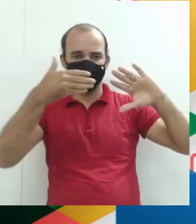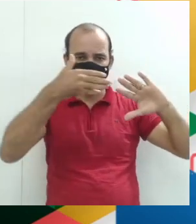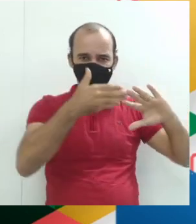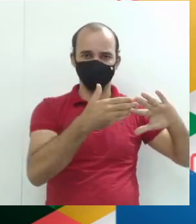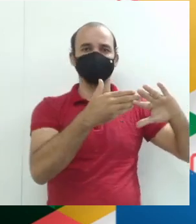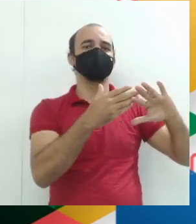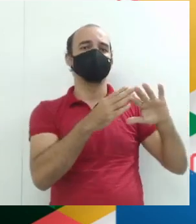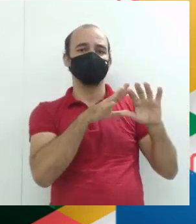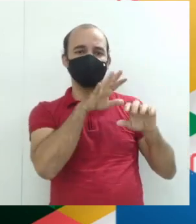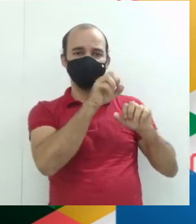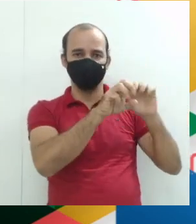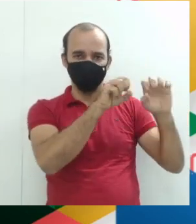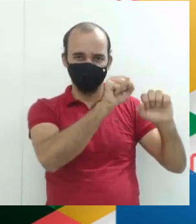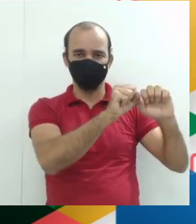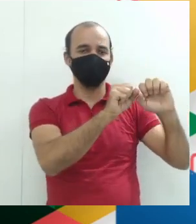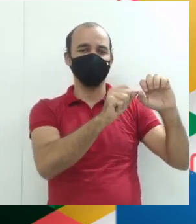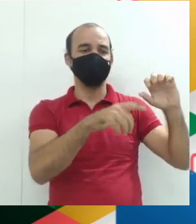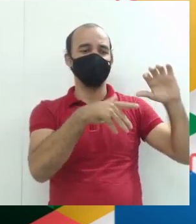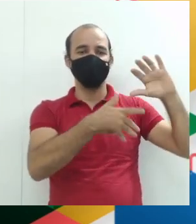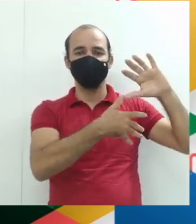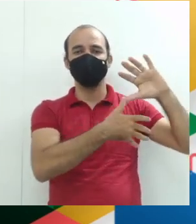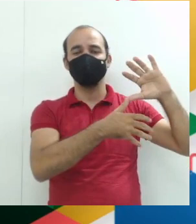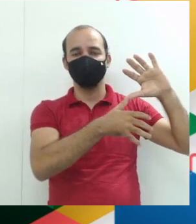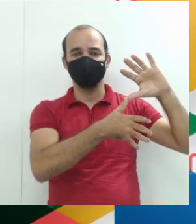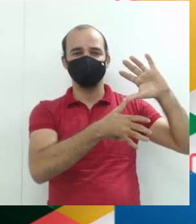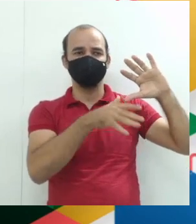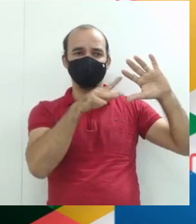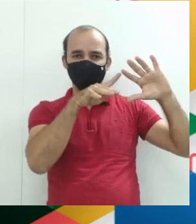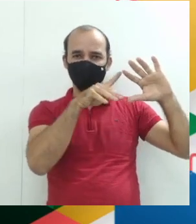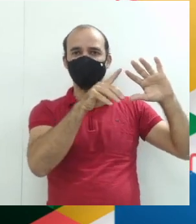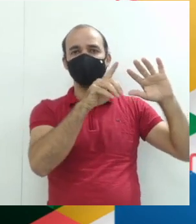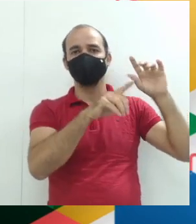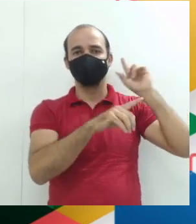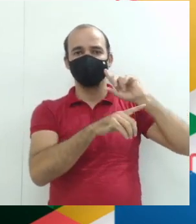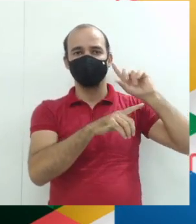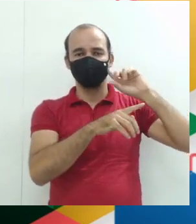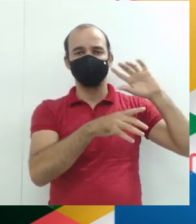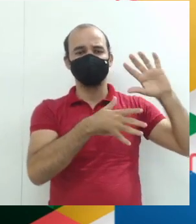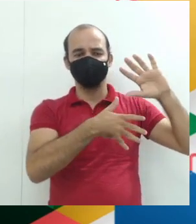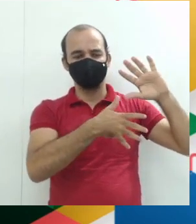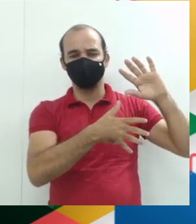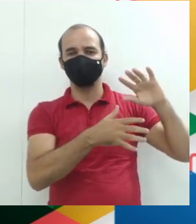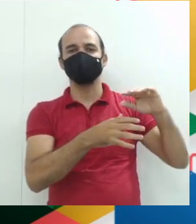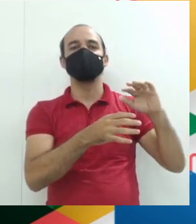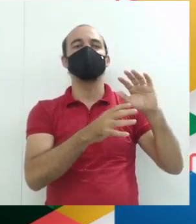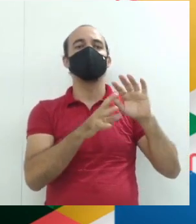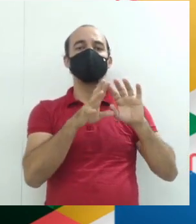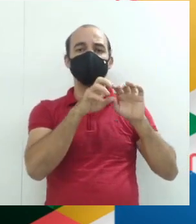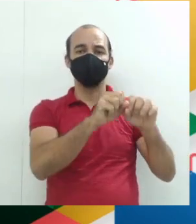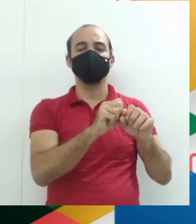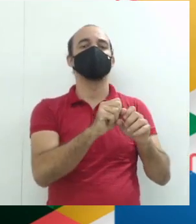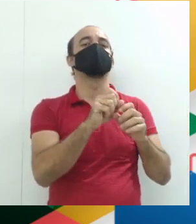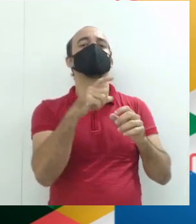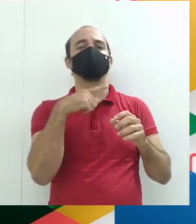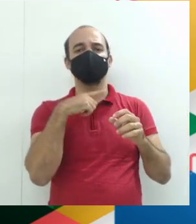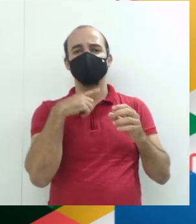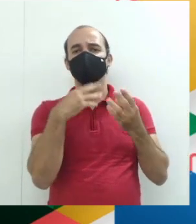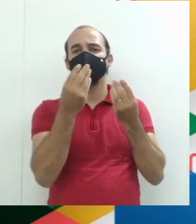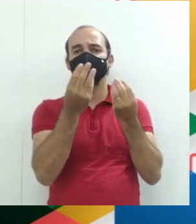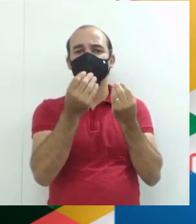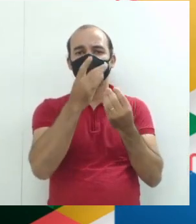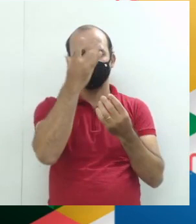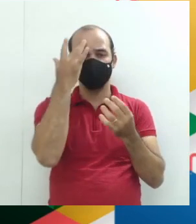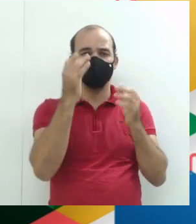na América do Sul, na América do Norte também, durante o período de colonização, a mão de obra escrava foi utilizada em